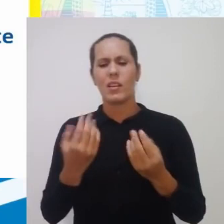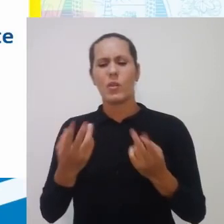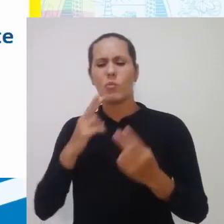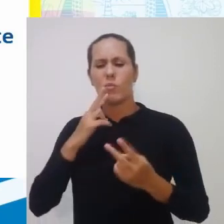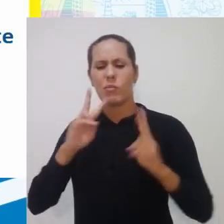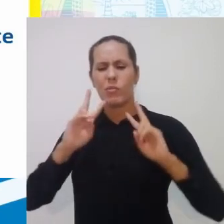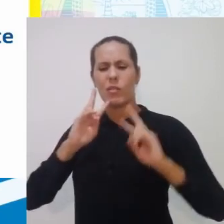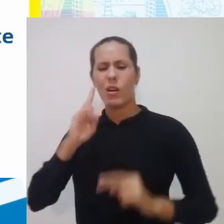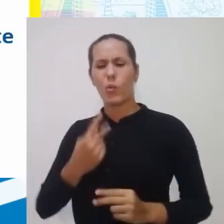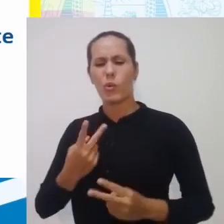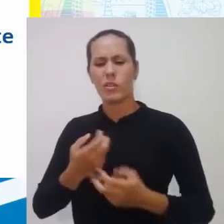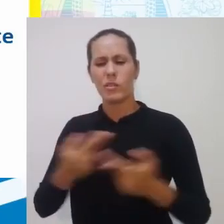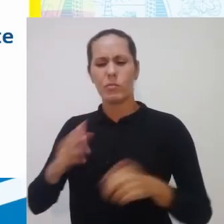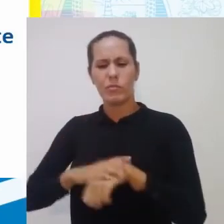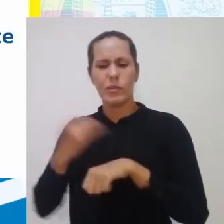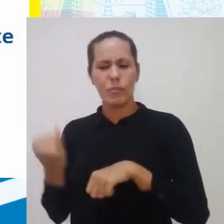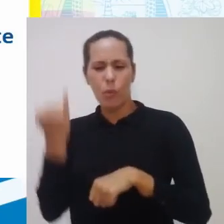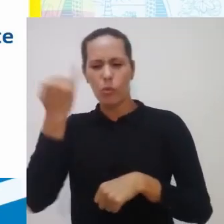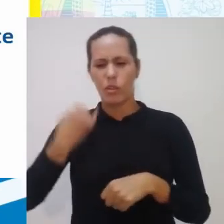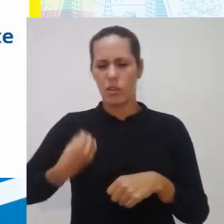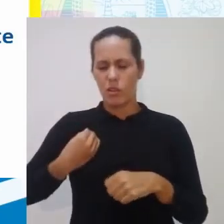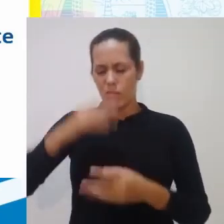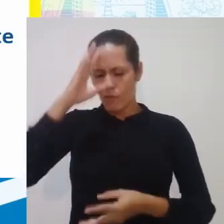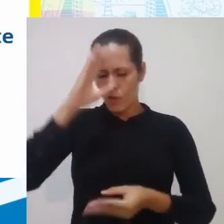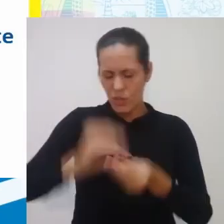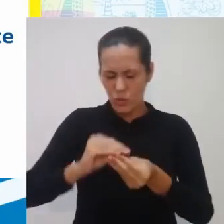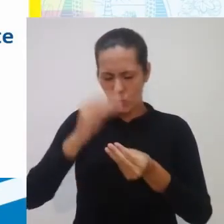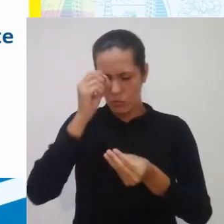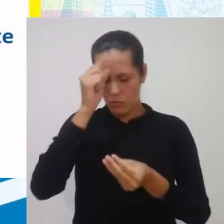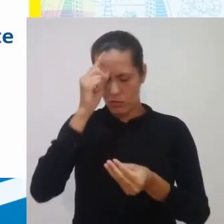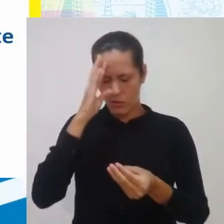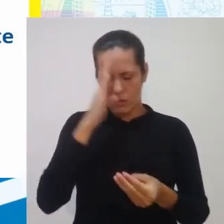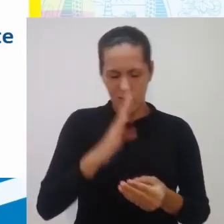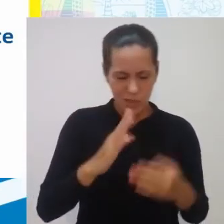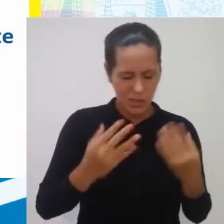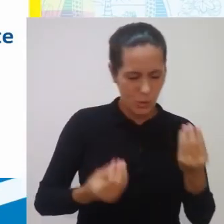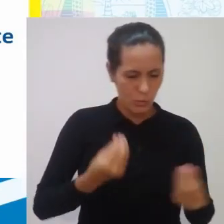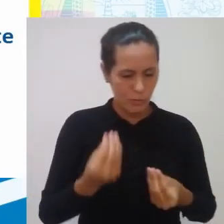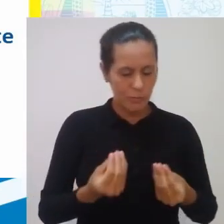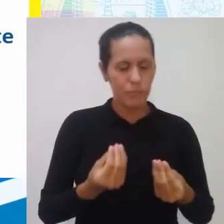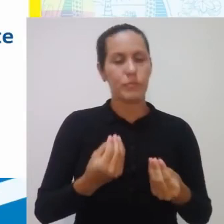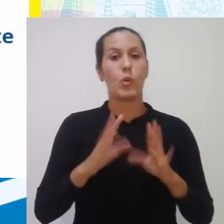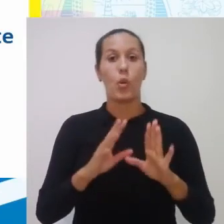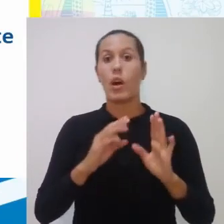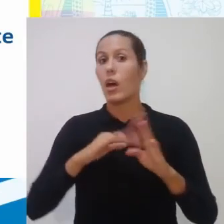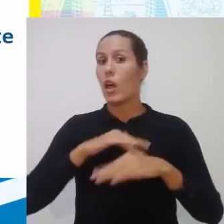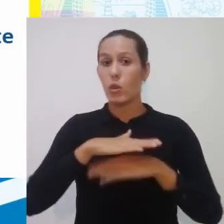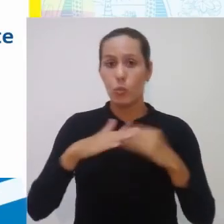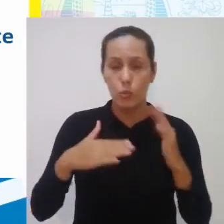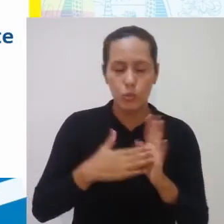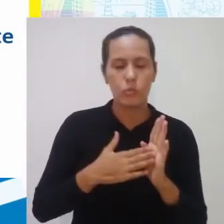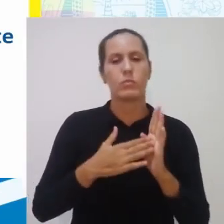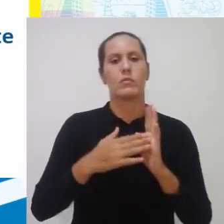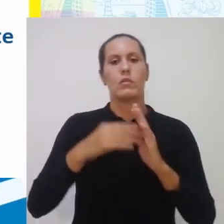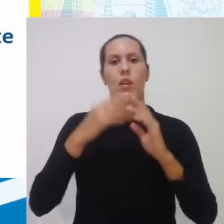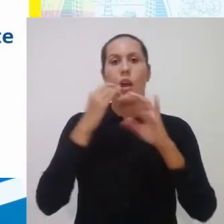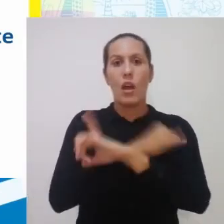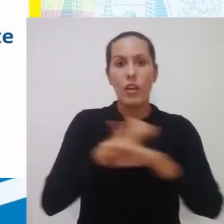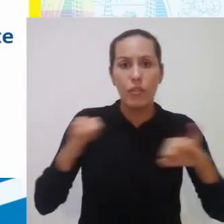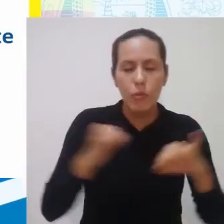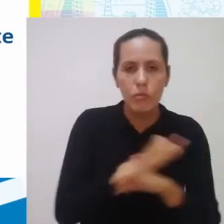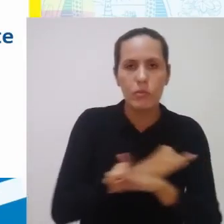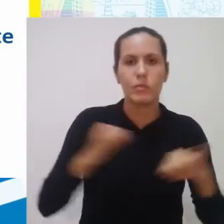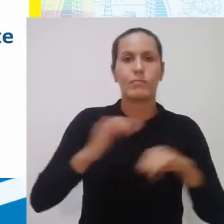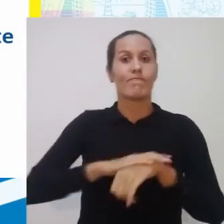de fato importante para o resumo, além da ideia central? Tudo que traz uma informação diferente, mas que se